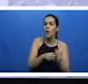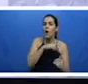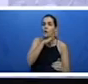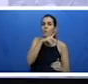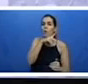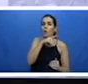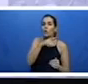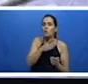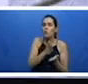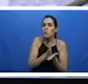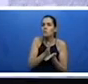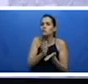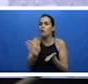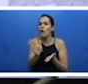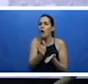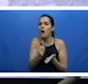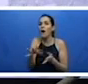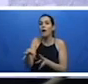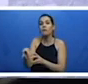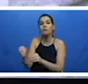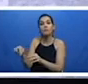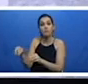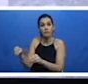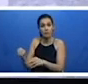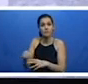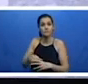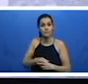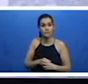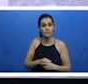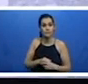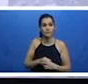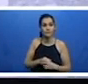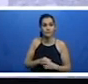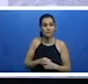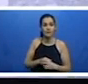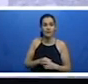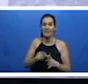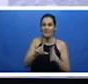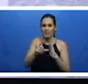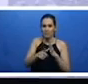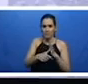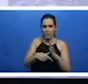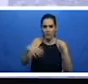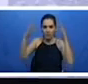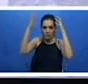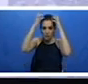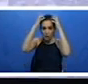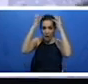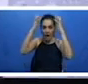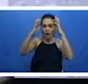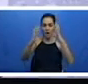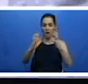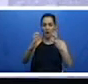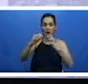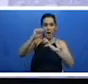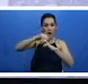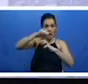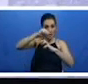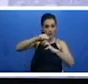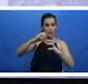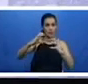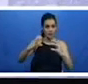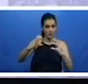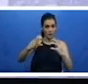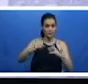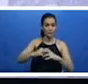ambiente terrestre. A partir do surgimento de um crânio, todos esses animais aqui apresentam crânio. O primeiro